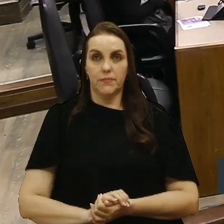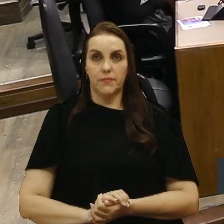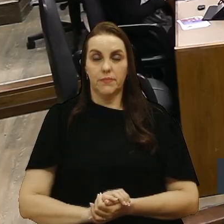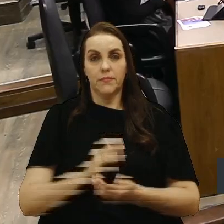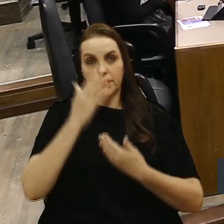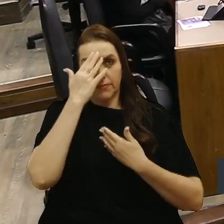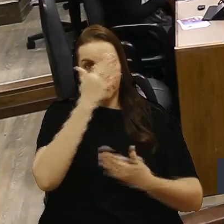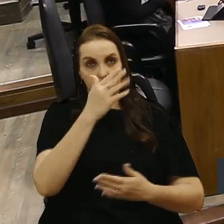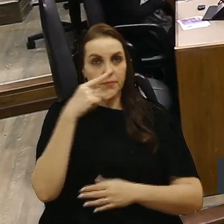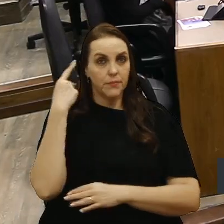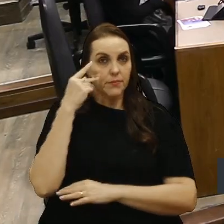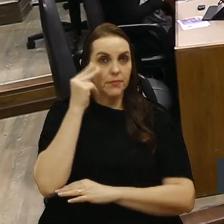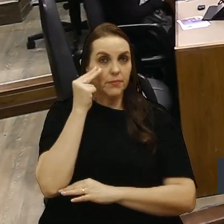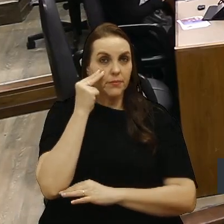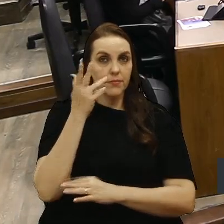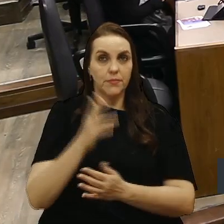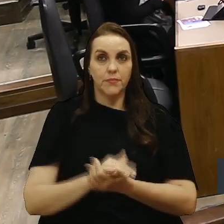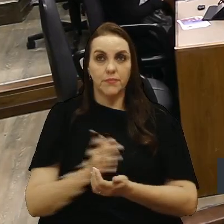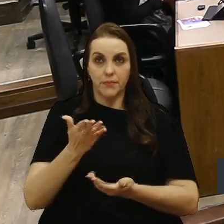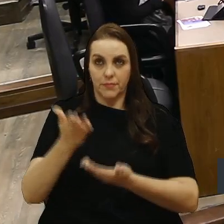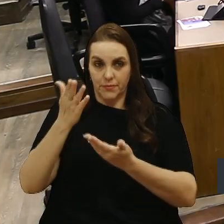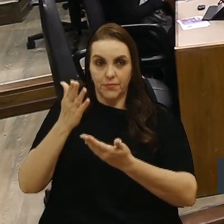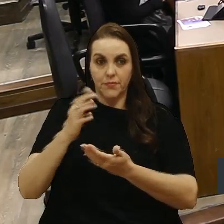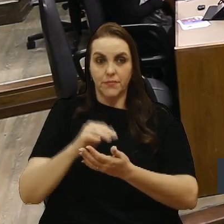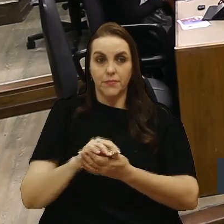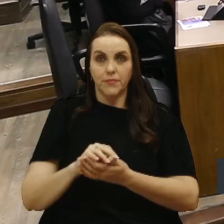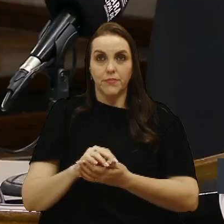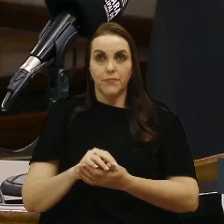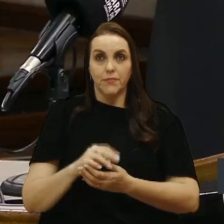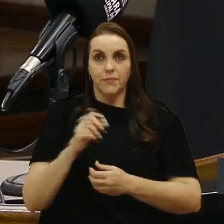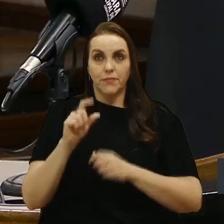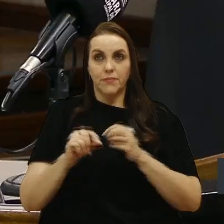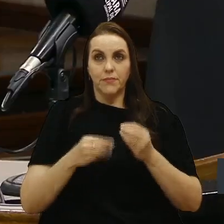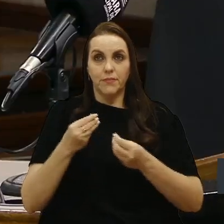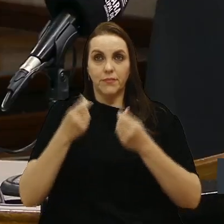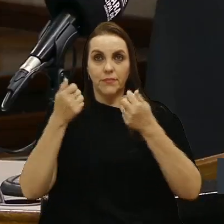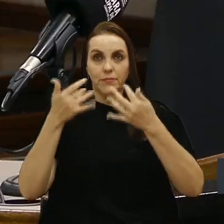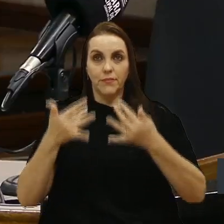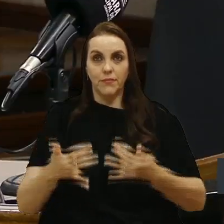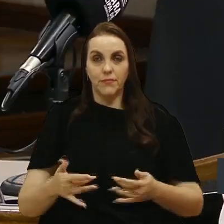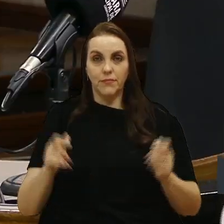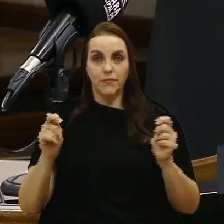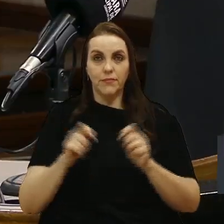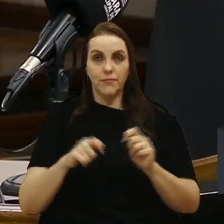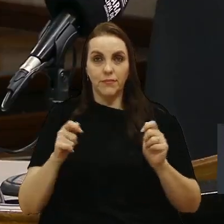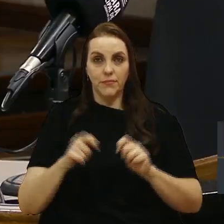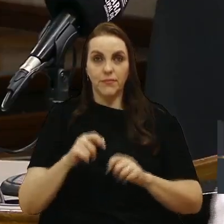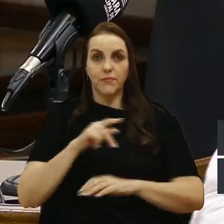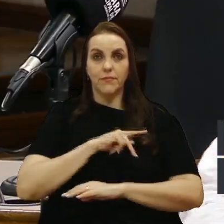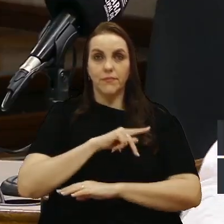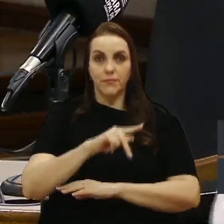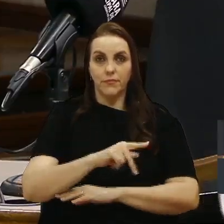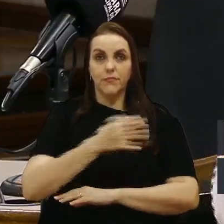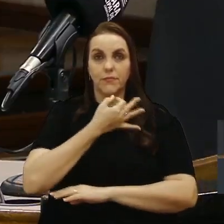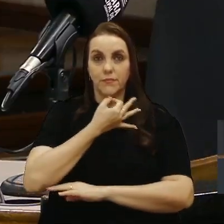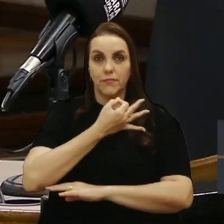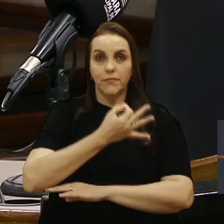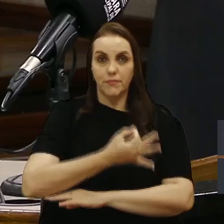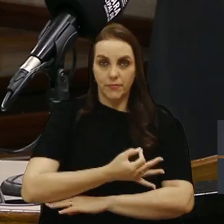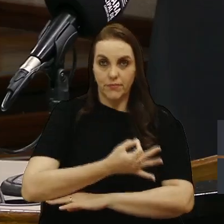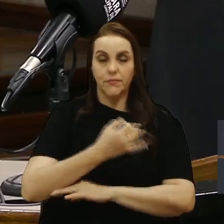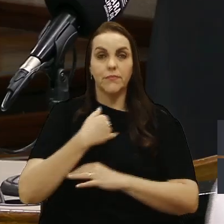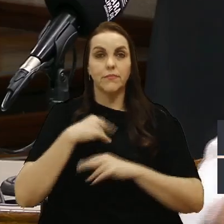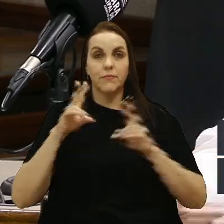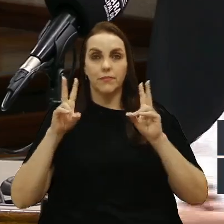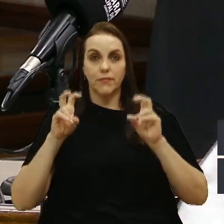Obrigado, vereador. Segue com a palavra, vereador Como Pedro estava Rodrigues. falando, então eu acho que posso, né, presidente, dar sim a minha opinião aqui do assunto que